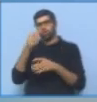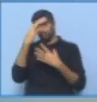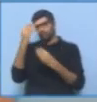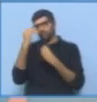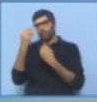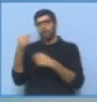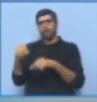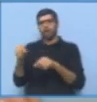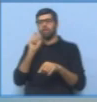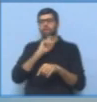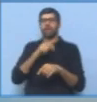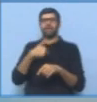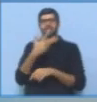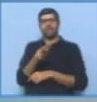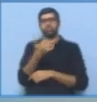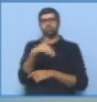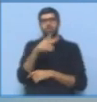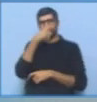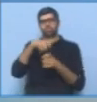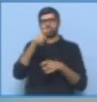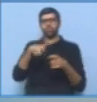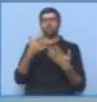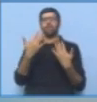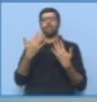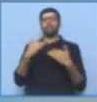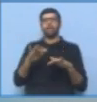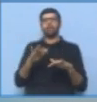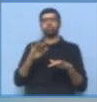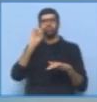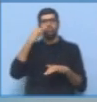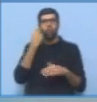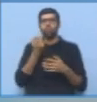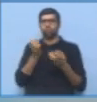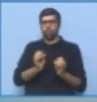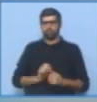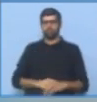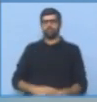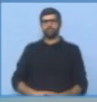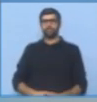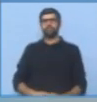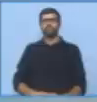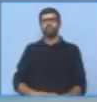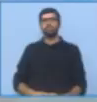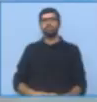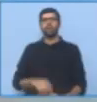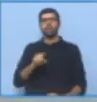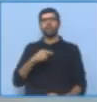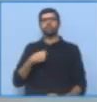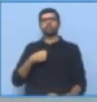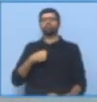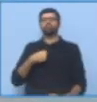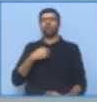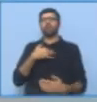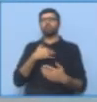formação, conseguimos cruzar 100, 200 pessoas sem haver conflito. E têm feito esta percepção de